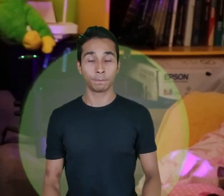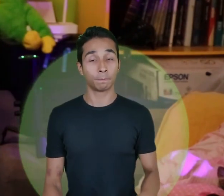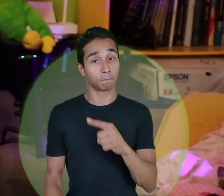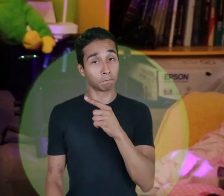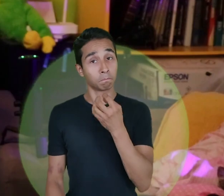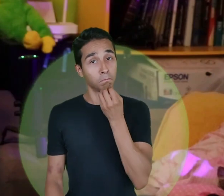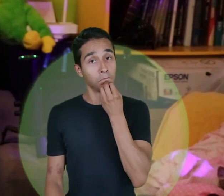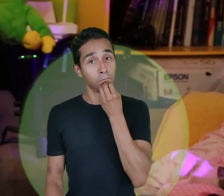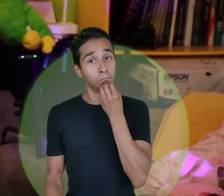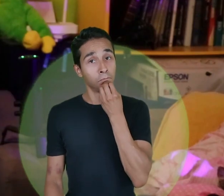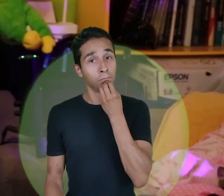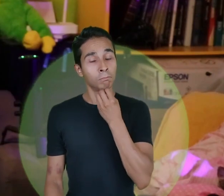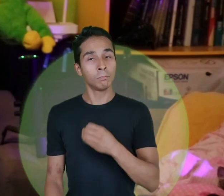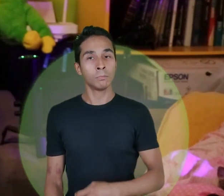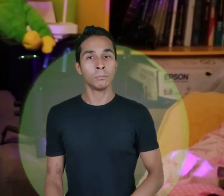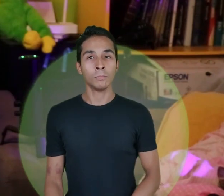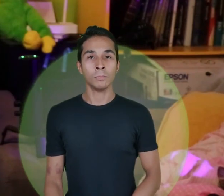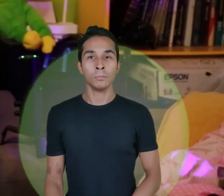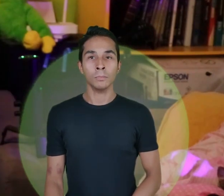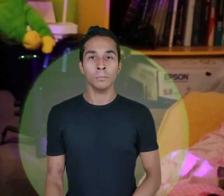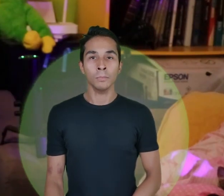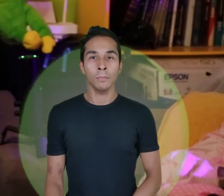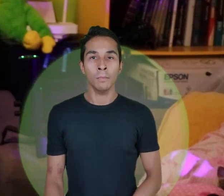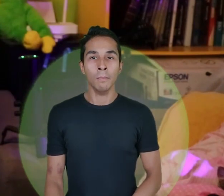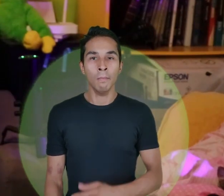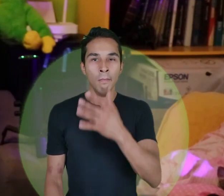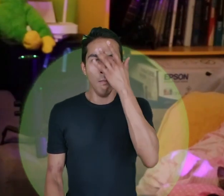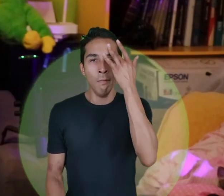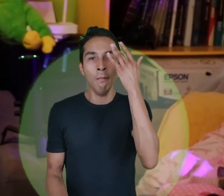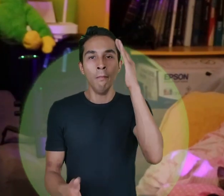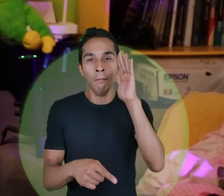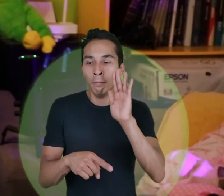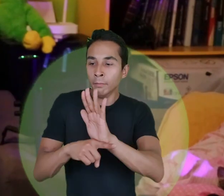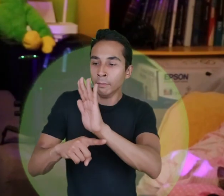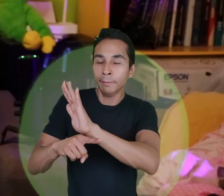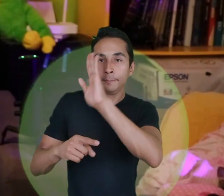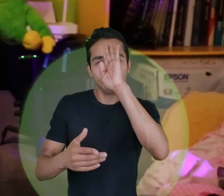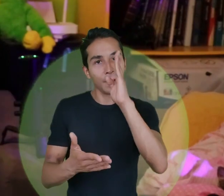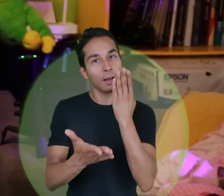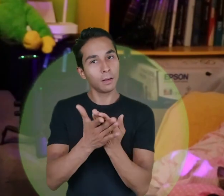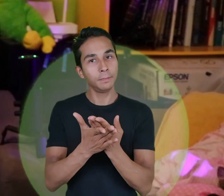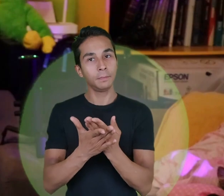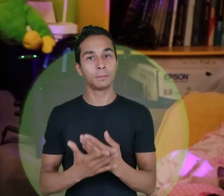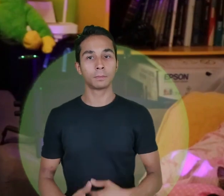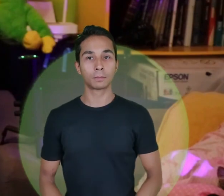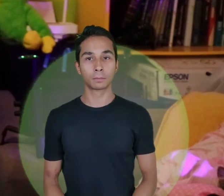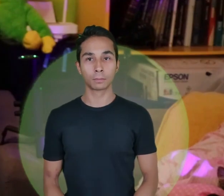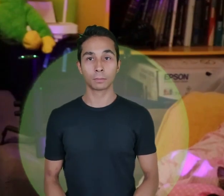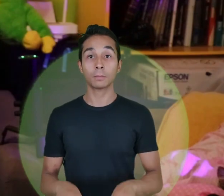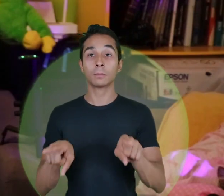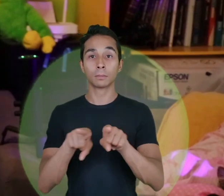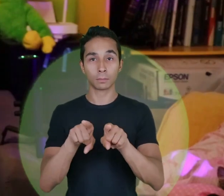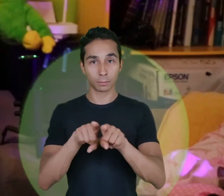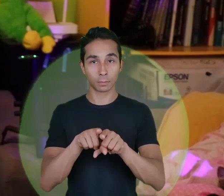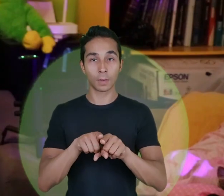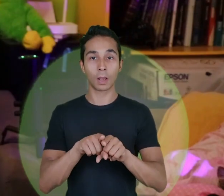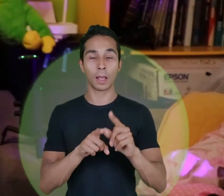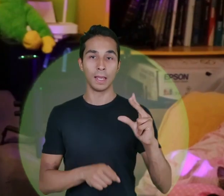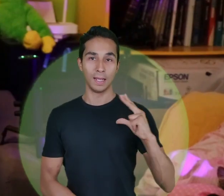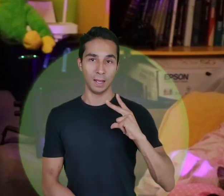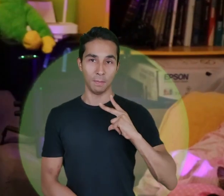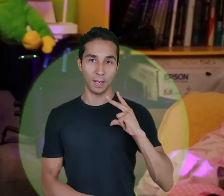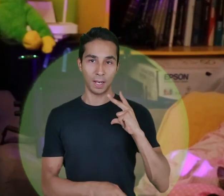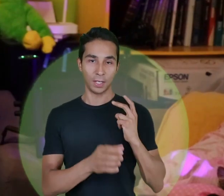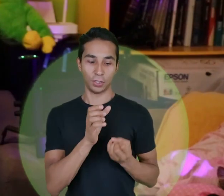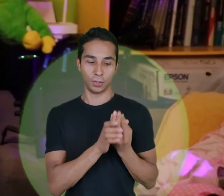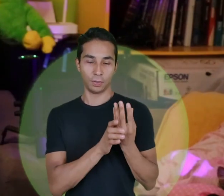é uma possibilidade boa aí, né, de as pessoas acreditarem no que você faz e te ajudarem. A gente parte aí também para nossa própria produção, né, a